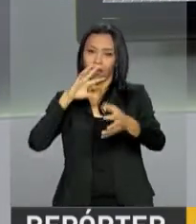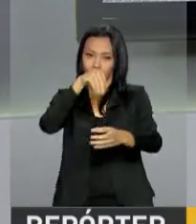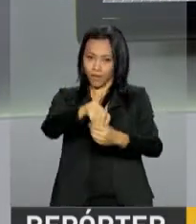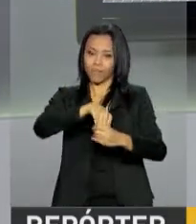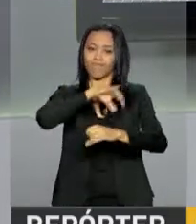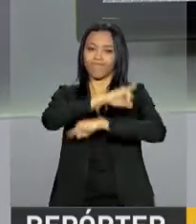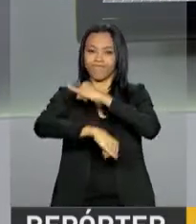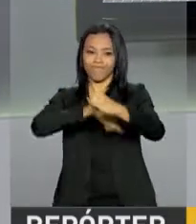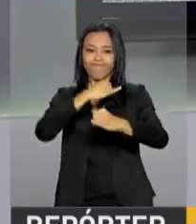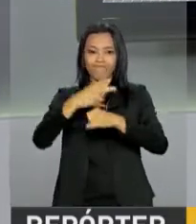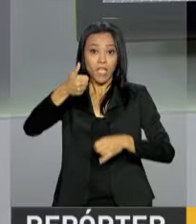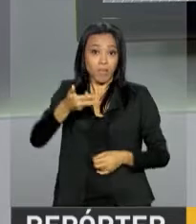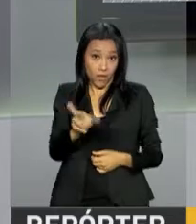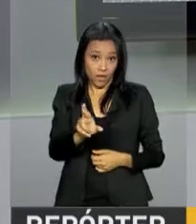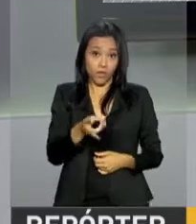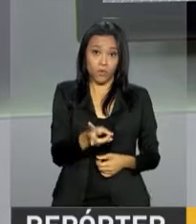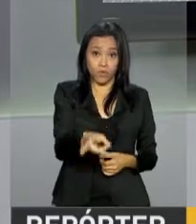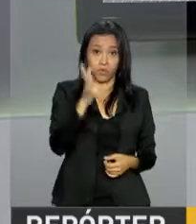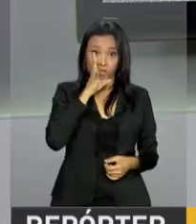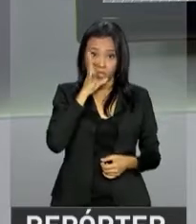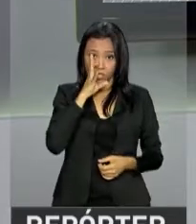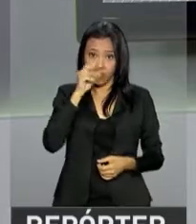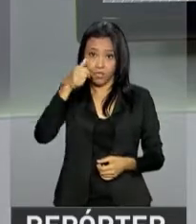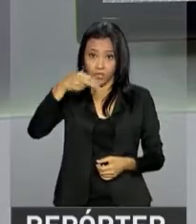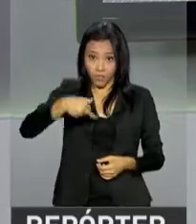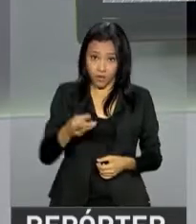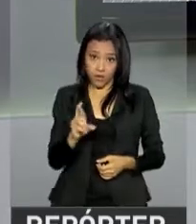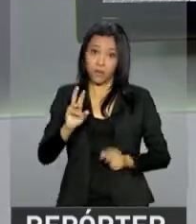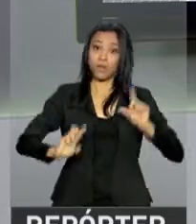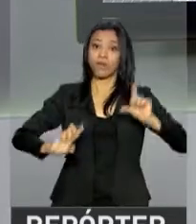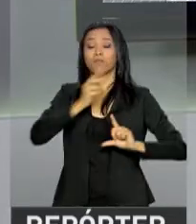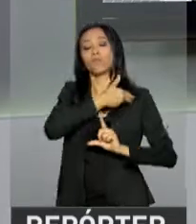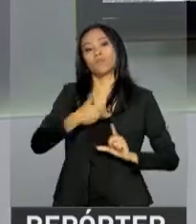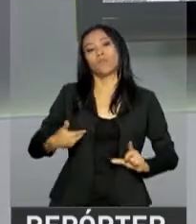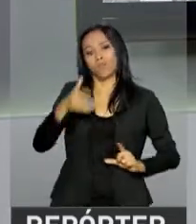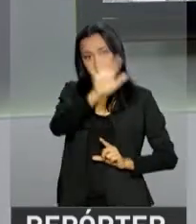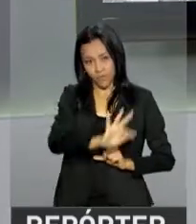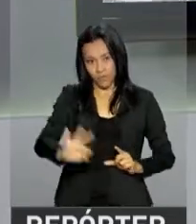na página da NBR na internet. Continue com a gente aqui na NBR,